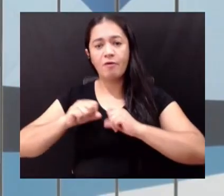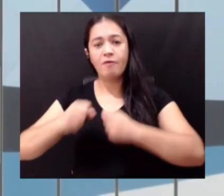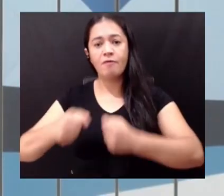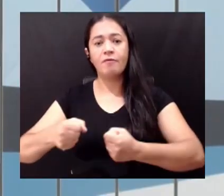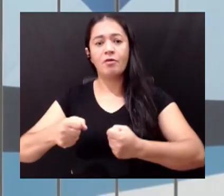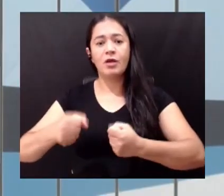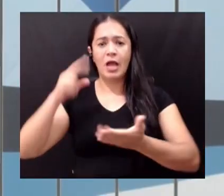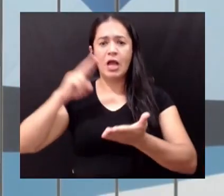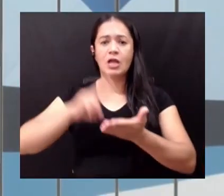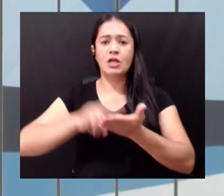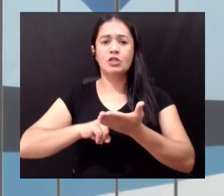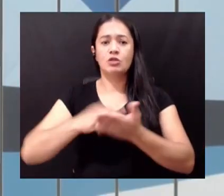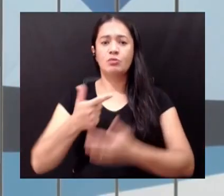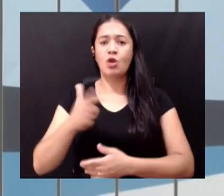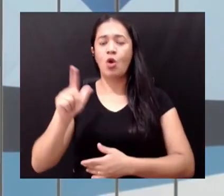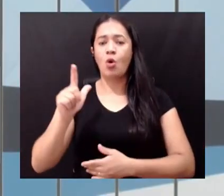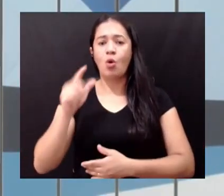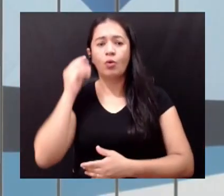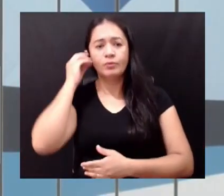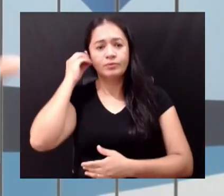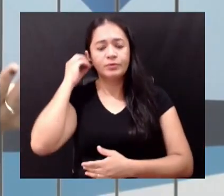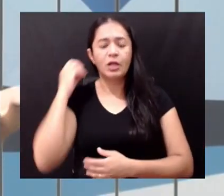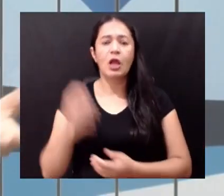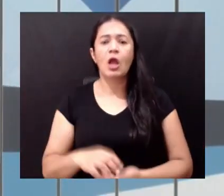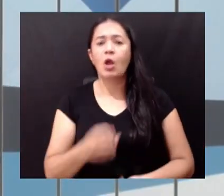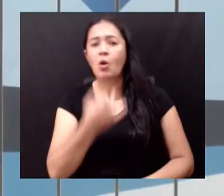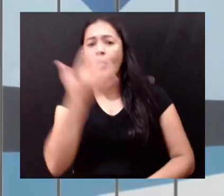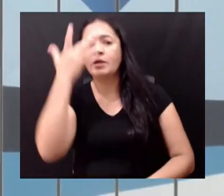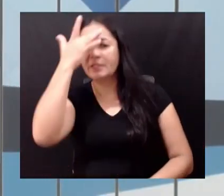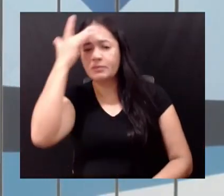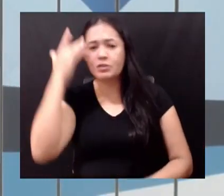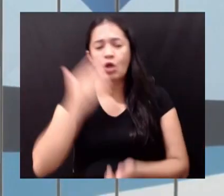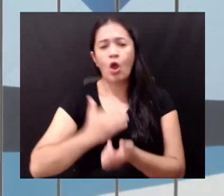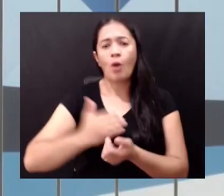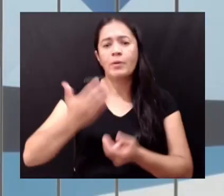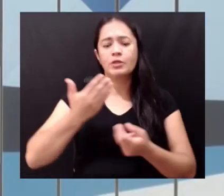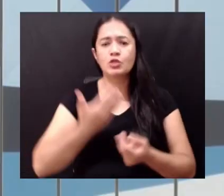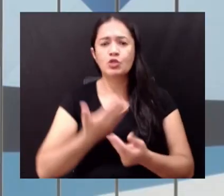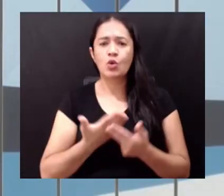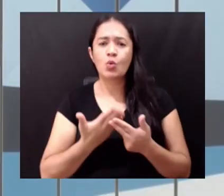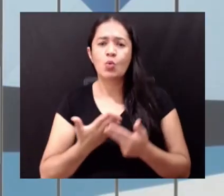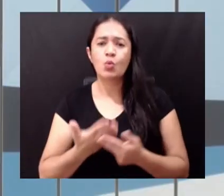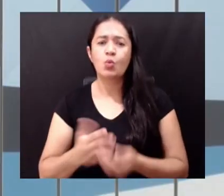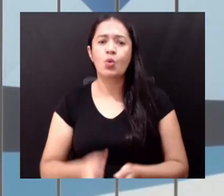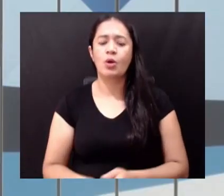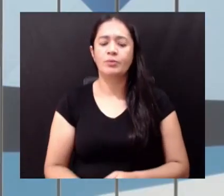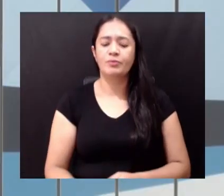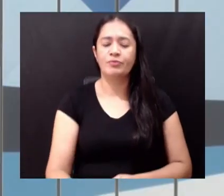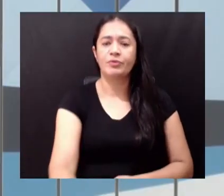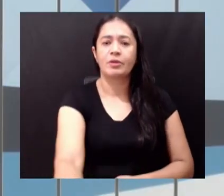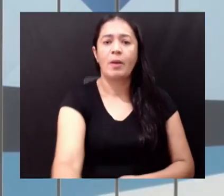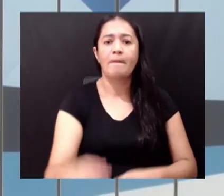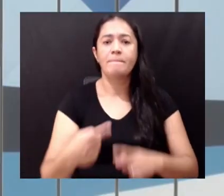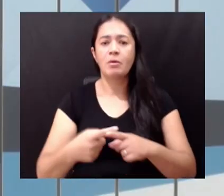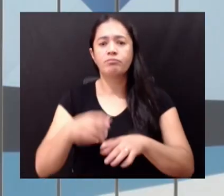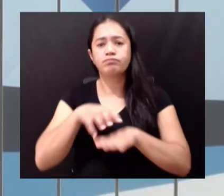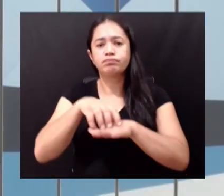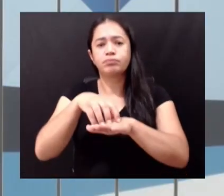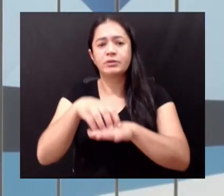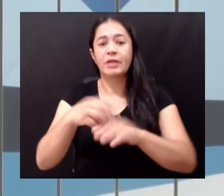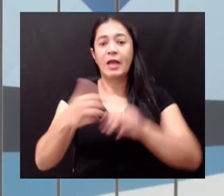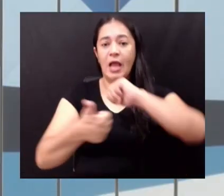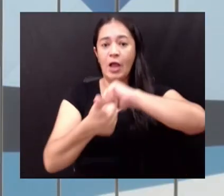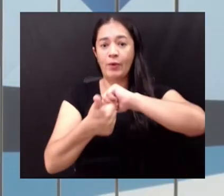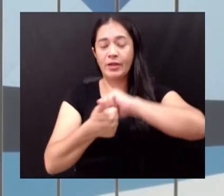né? Quantas pessoas começaram a estudar nesse intervalo, né, que se perderia de trânsito ou de transporte público? A qualidade de vida com a família também, de estar